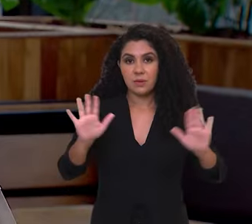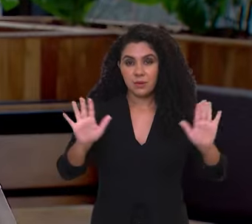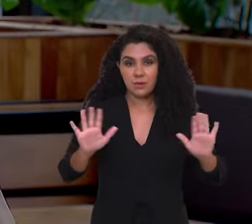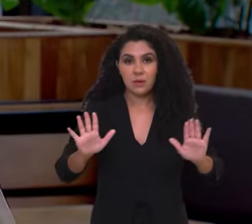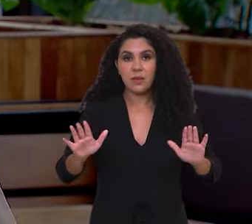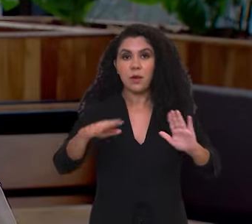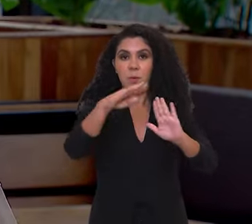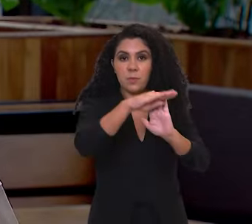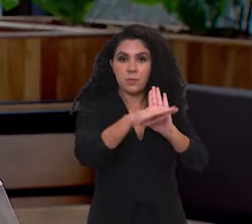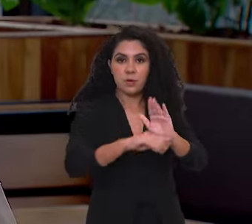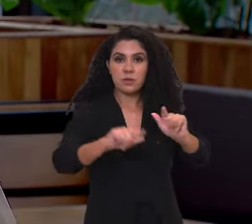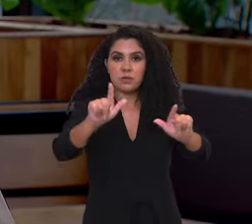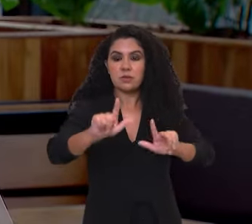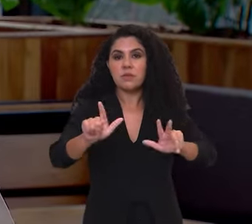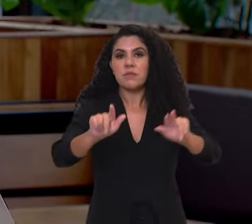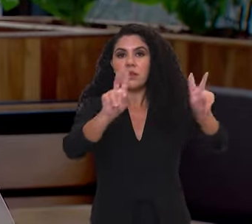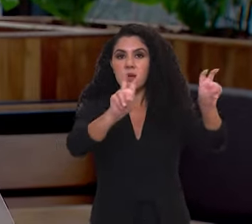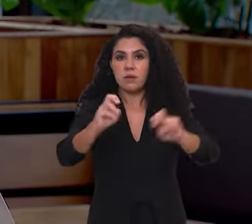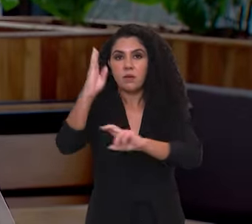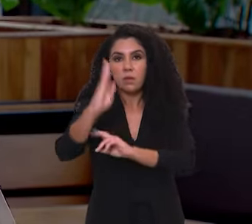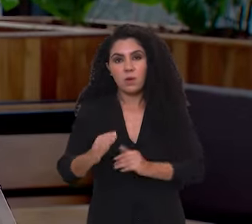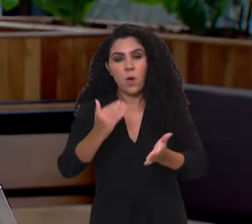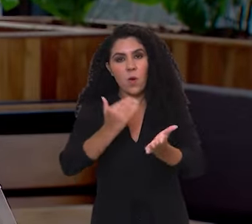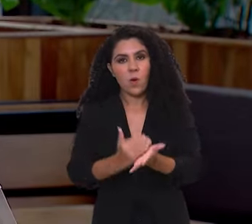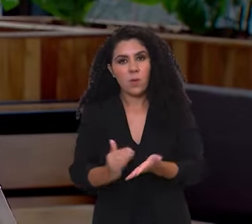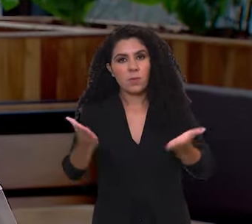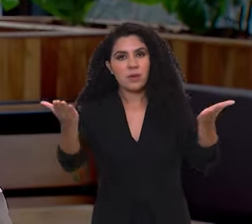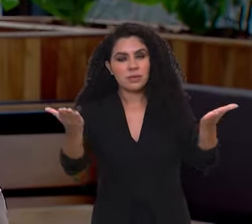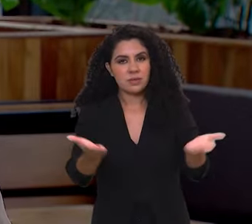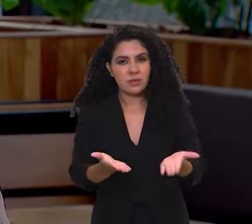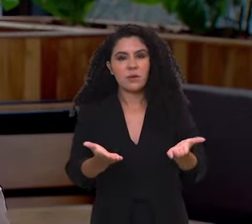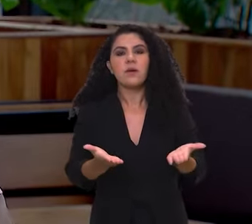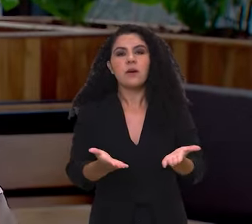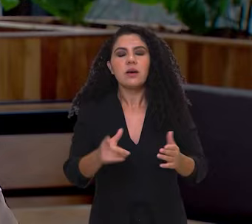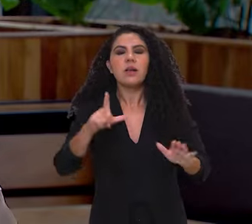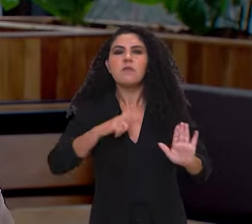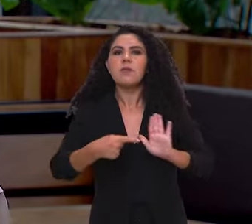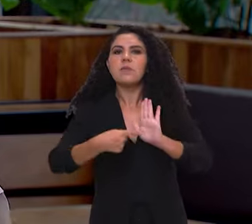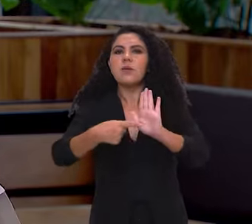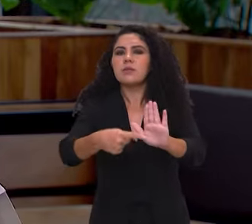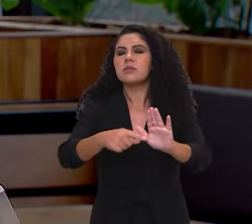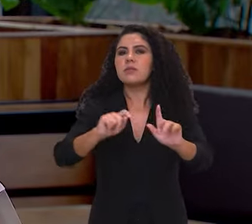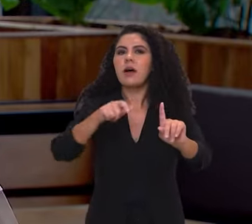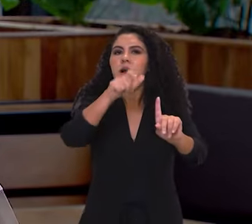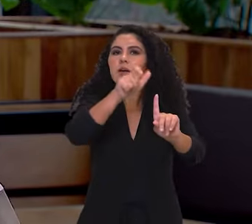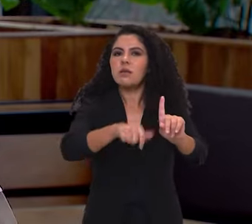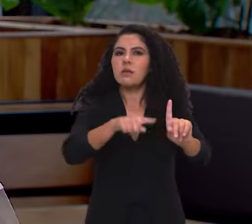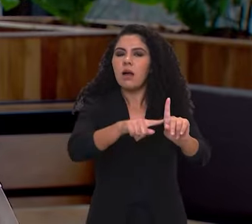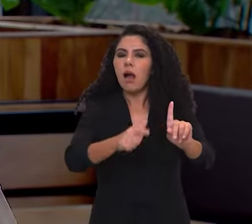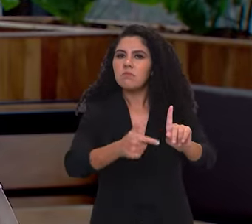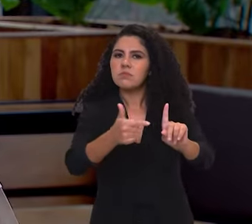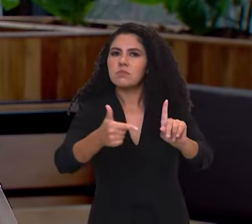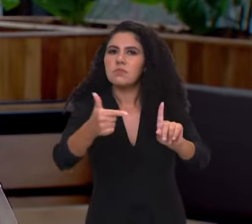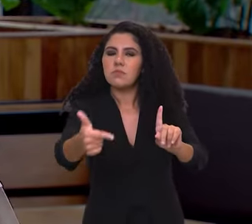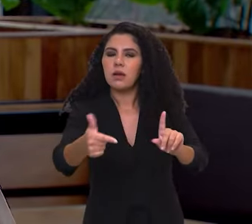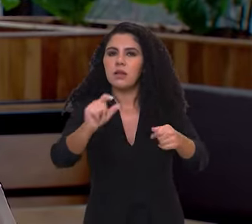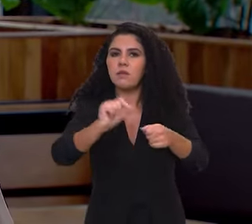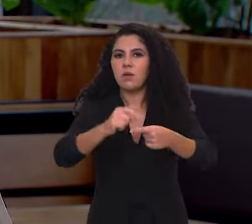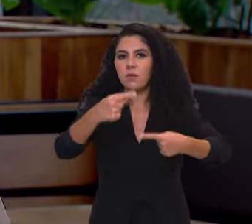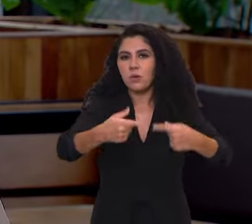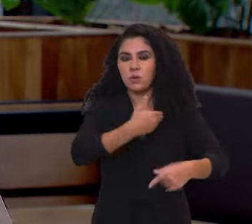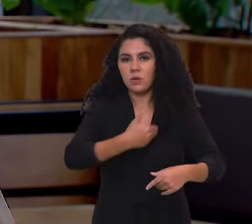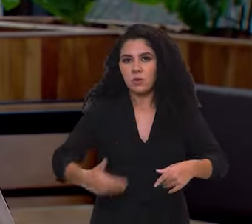Olá, o Brasil em Pauta começa agora e hoje vamos mostrar o trabalho de quem formula e executa políticas públicas que visam a redução